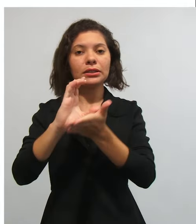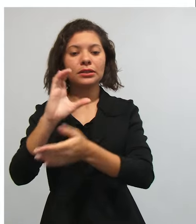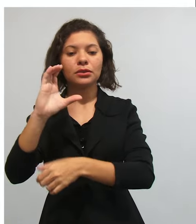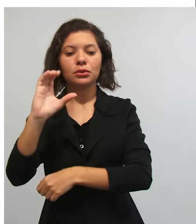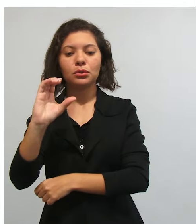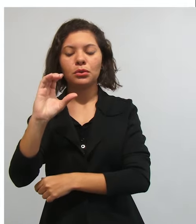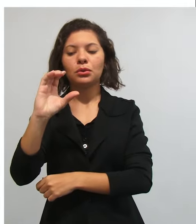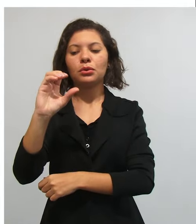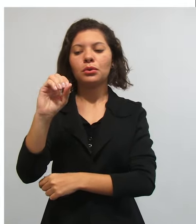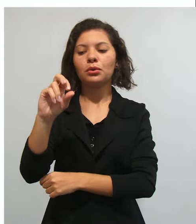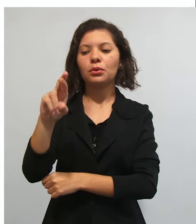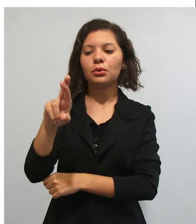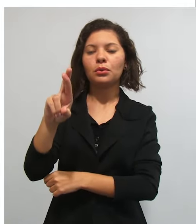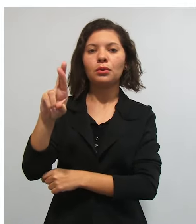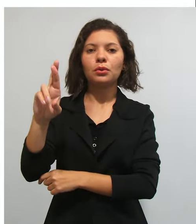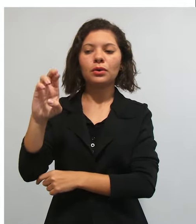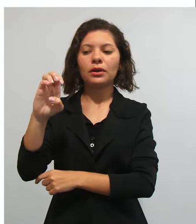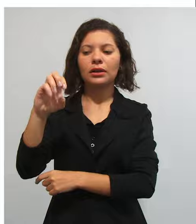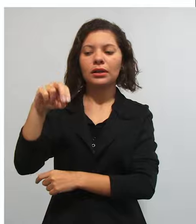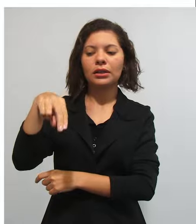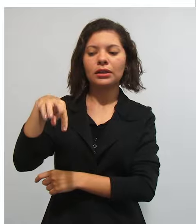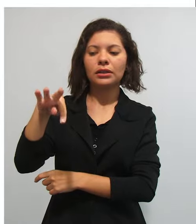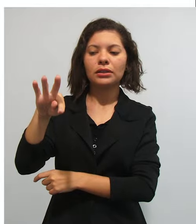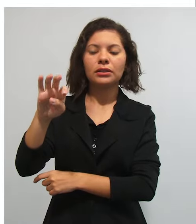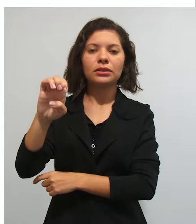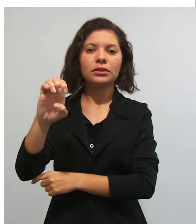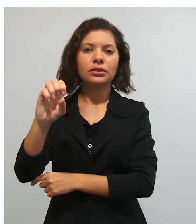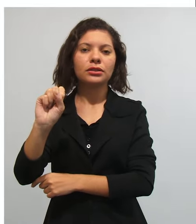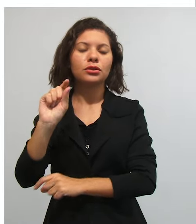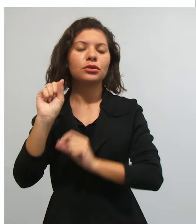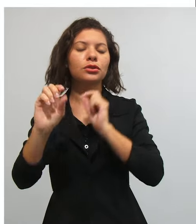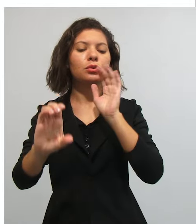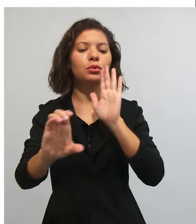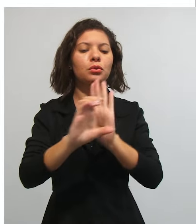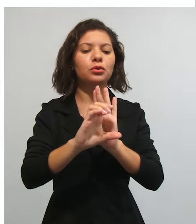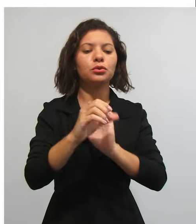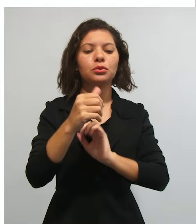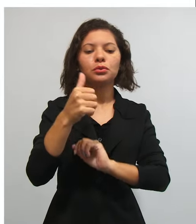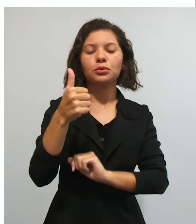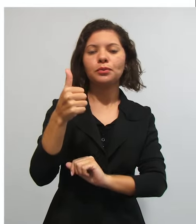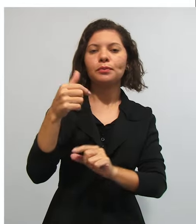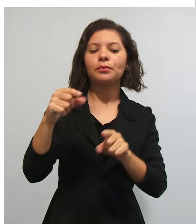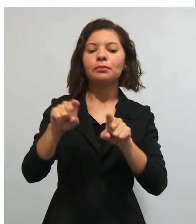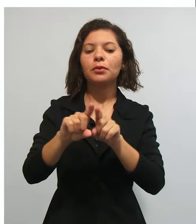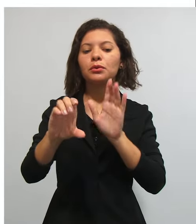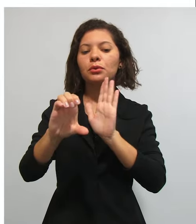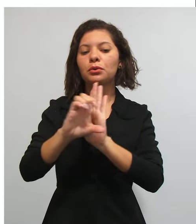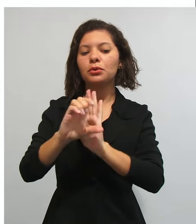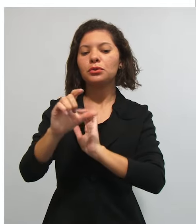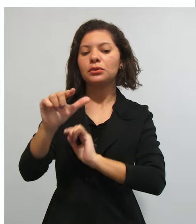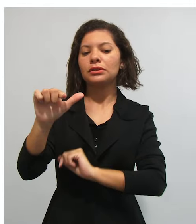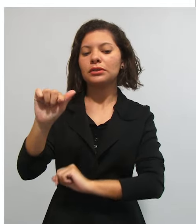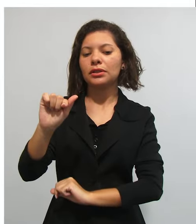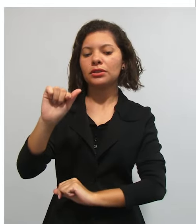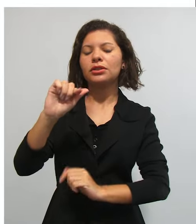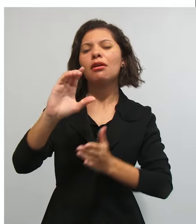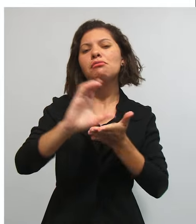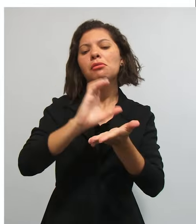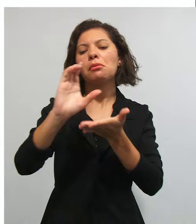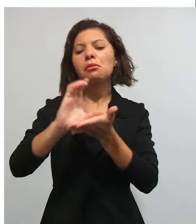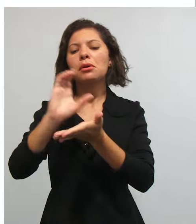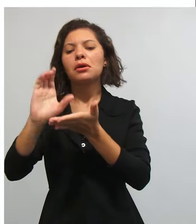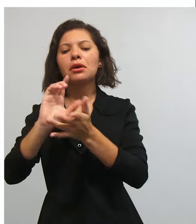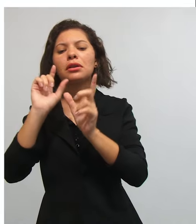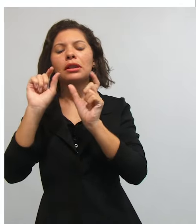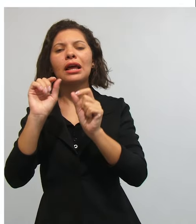correntes, que é o código 1, e o código 7, receitas correntes intra-orçamentárias. O que são receitas